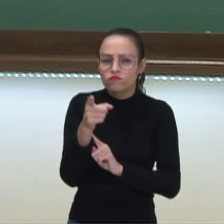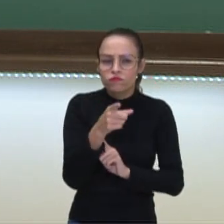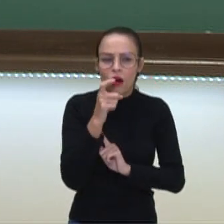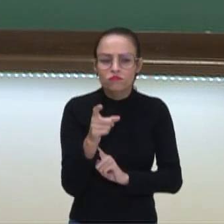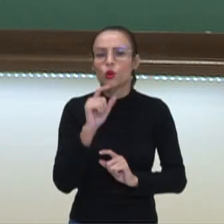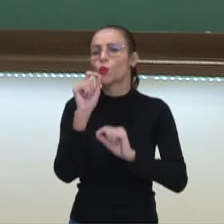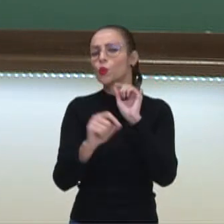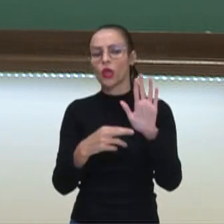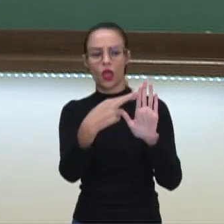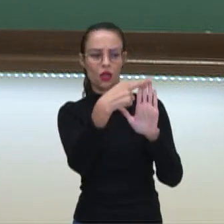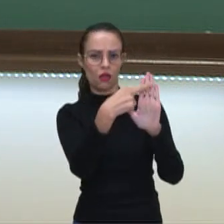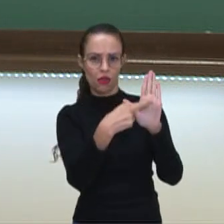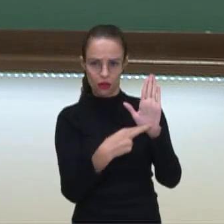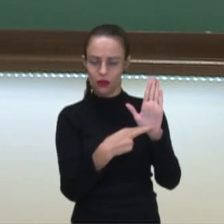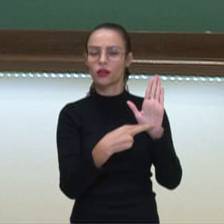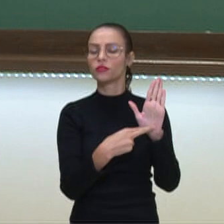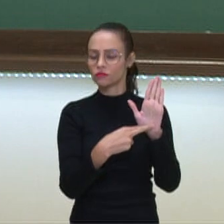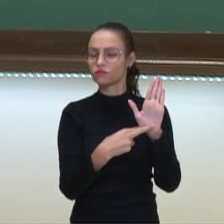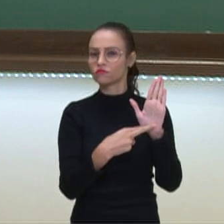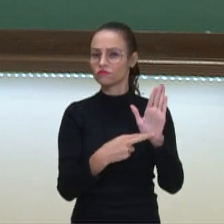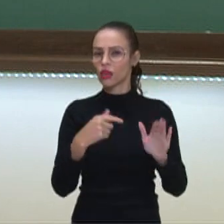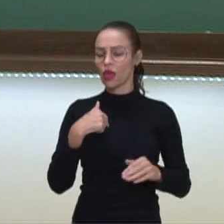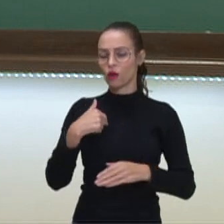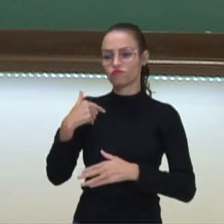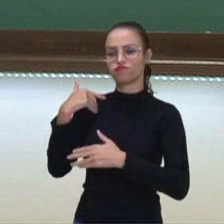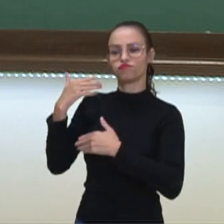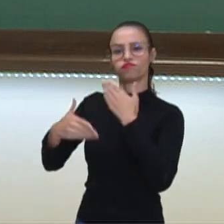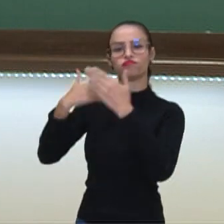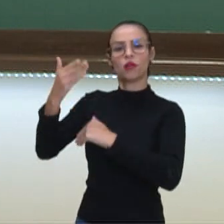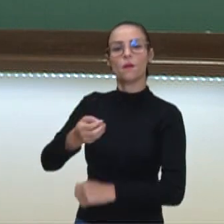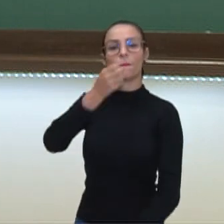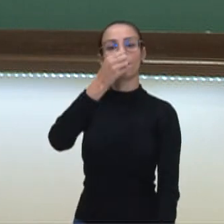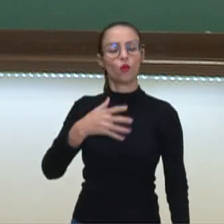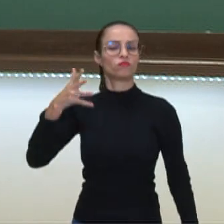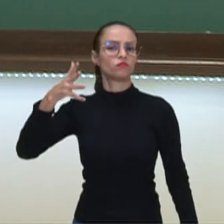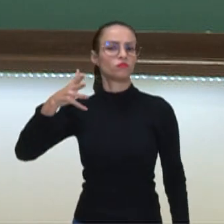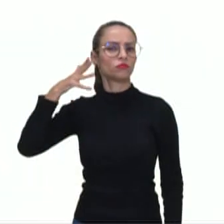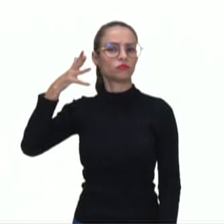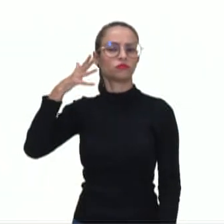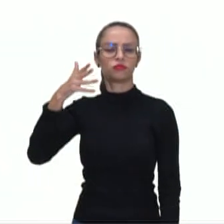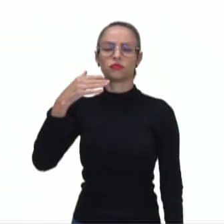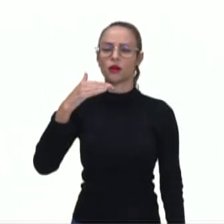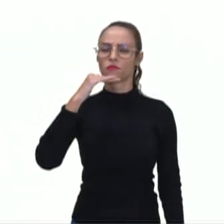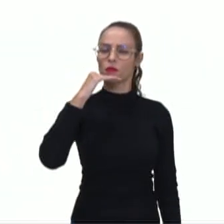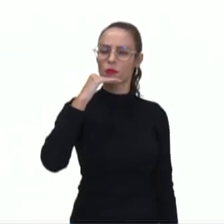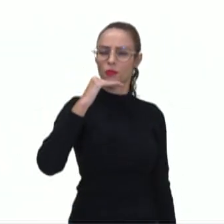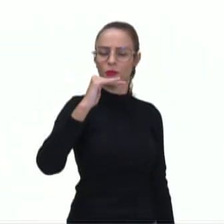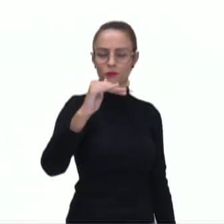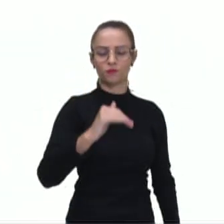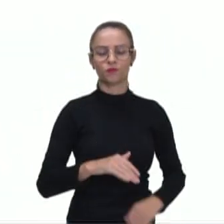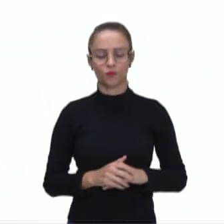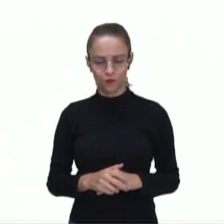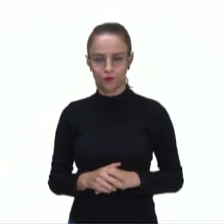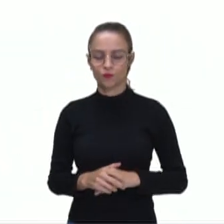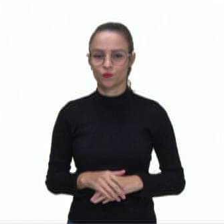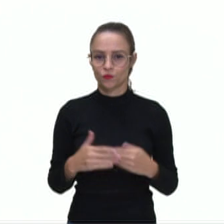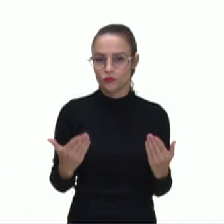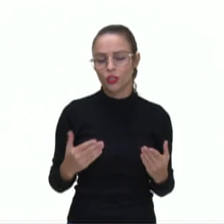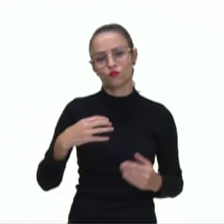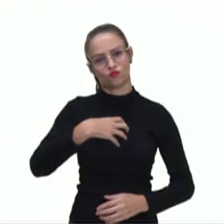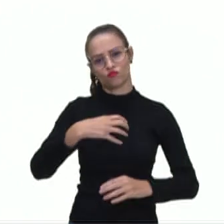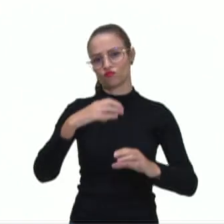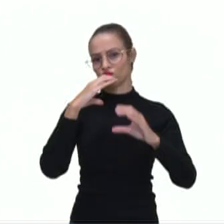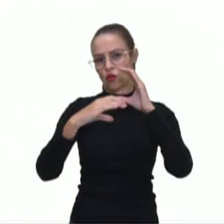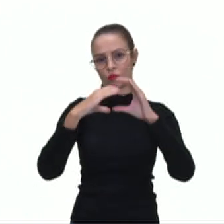né, essas regras para que eu possa desenvolver uma boa oratória. Então aqui, na oratória, como em qualquer forma de